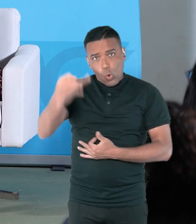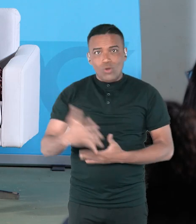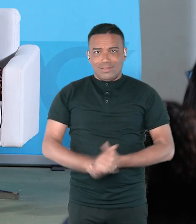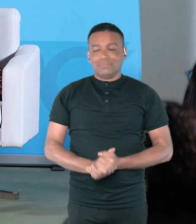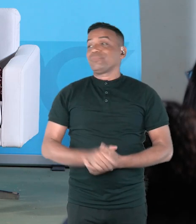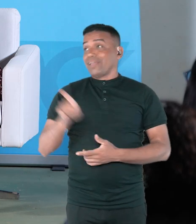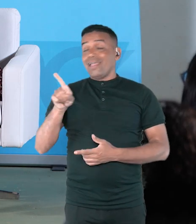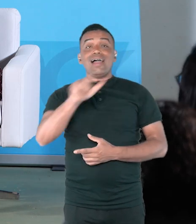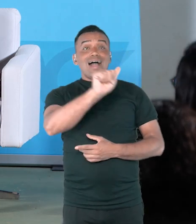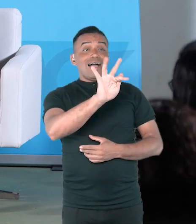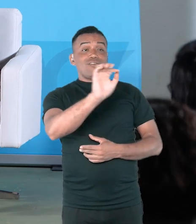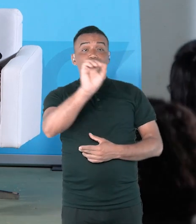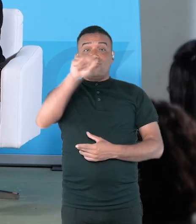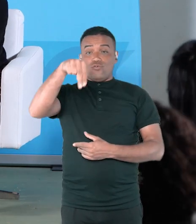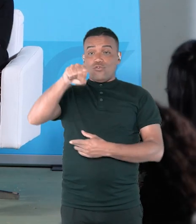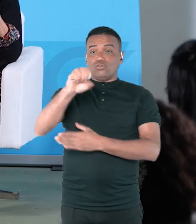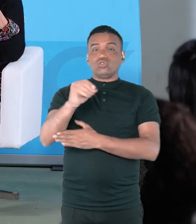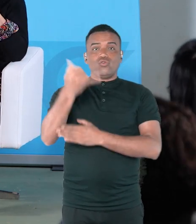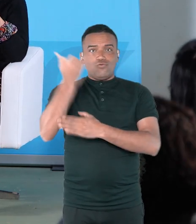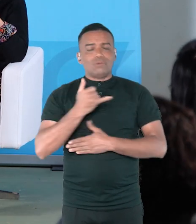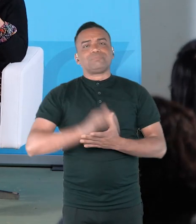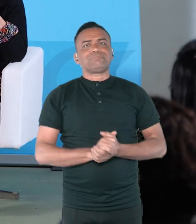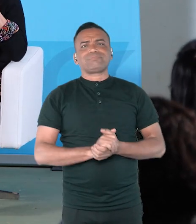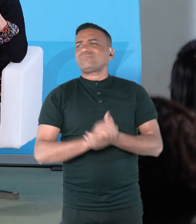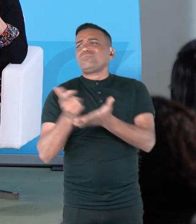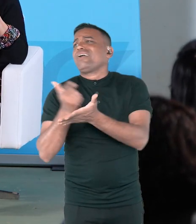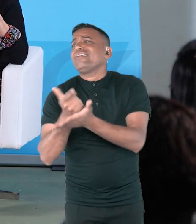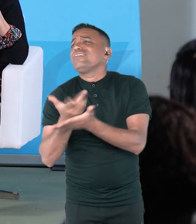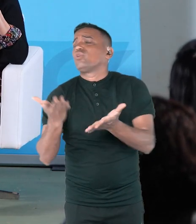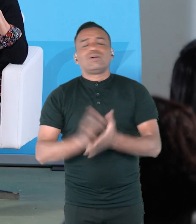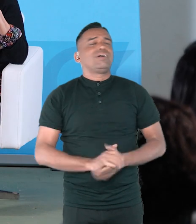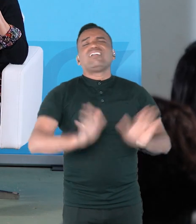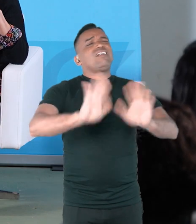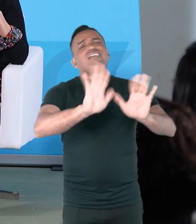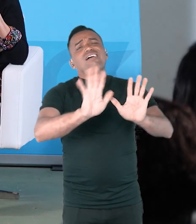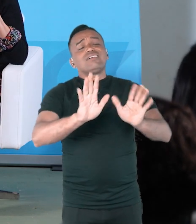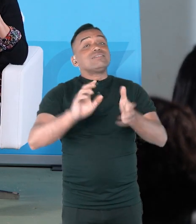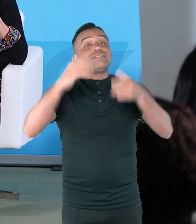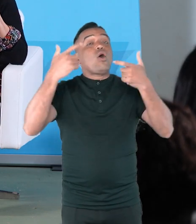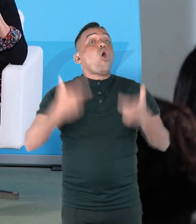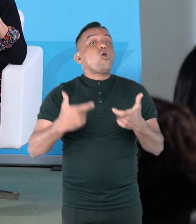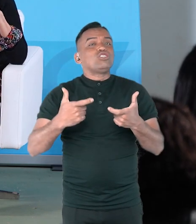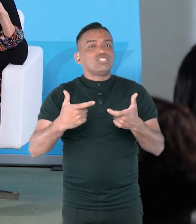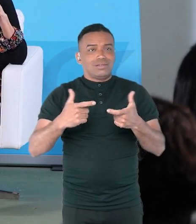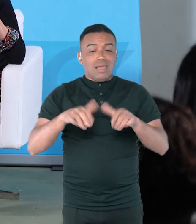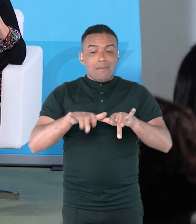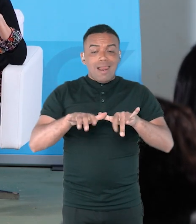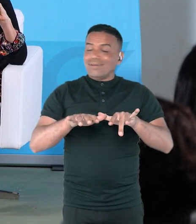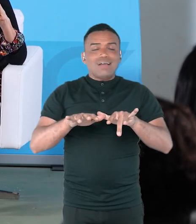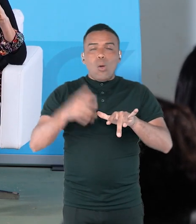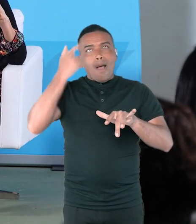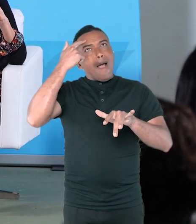conta. O Afonso virou para mim e falou assim, mas eu falei assim, não, Afonso, meus livros... Sabe onde eu escrevo? Aqui, ó,